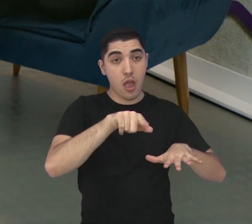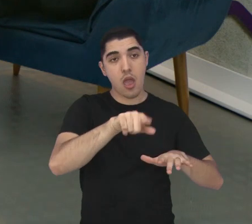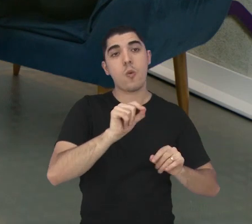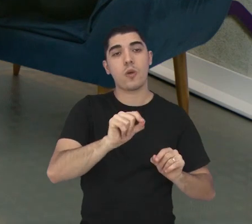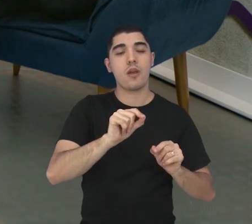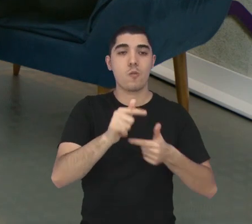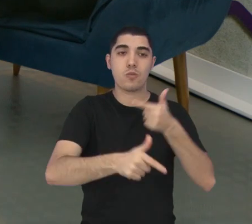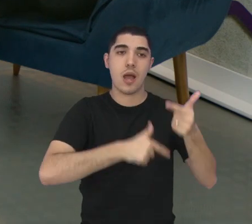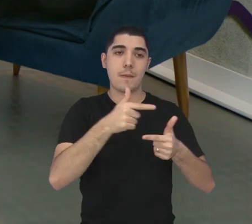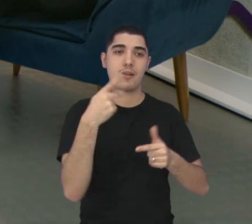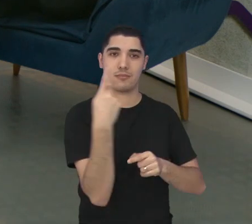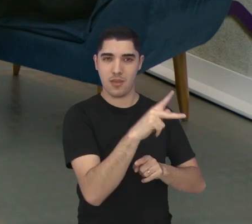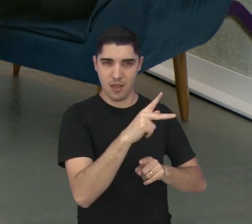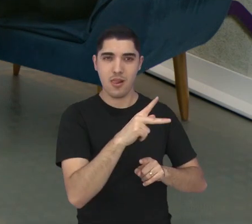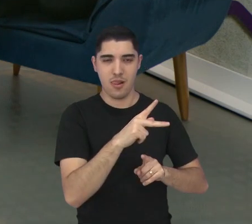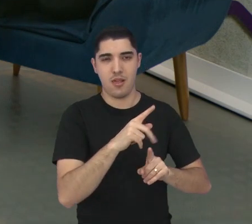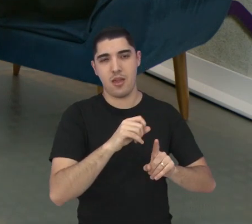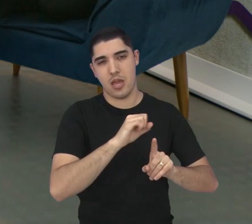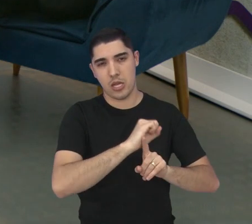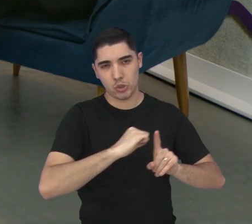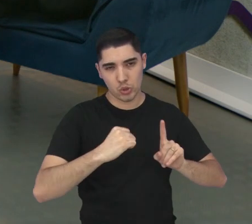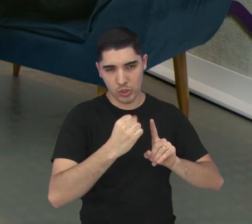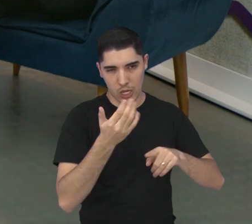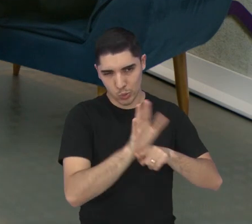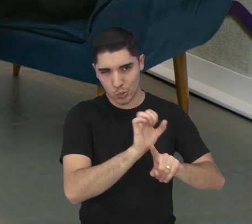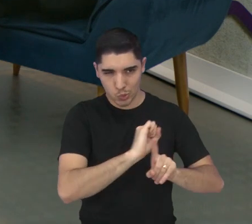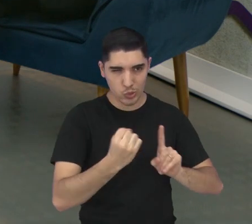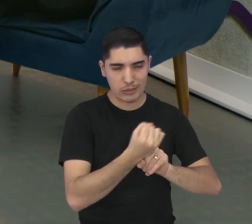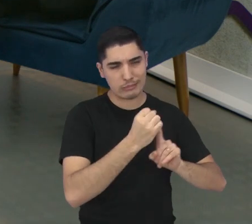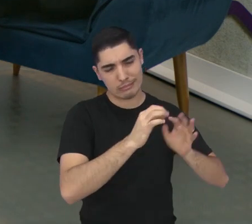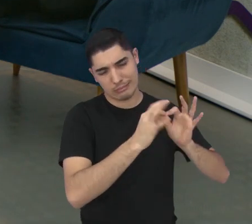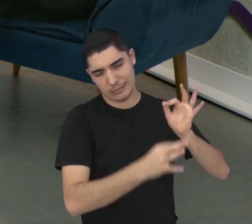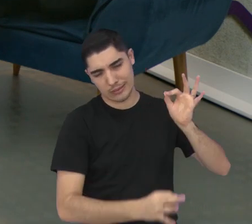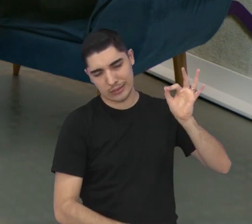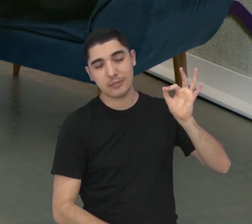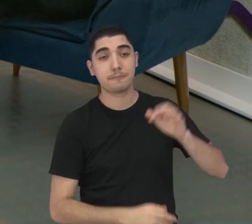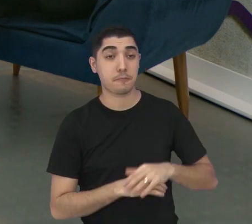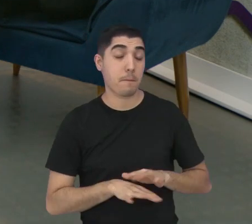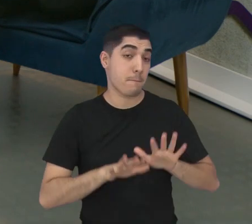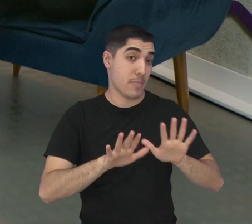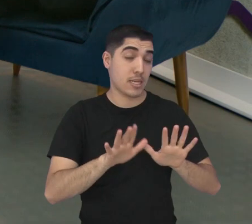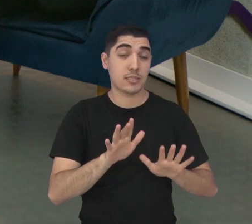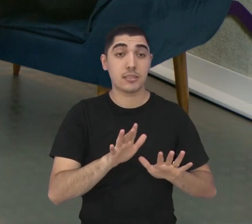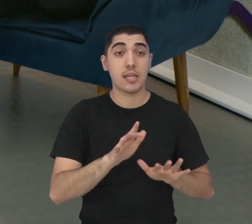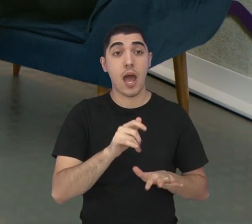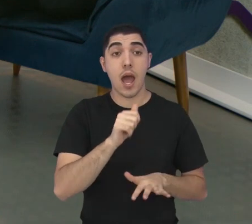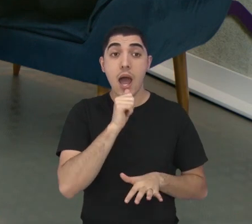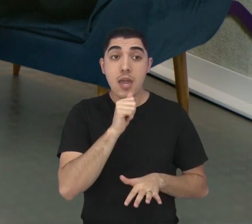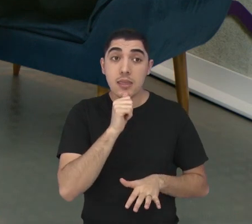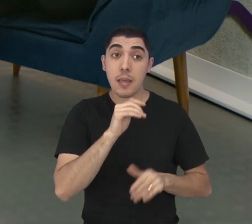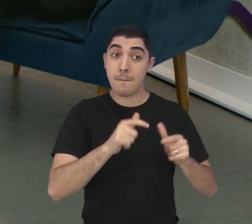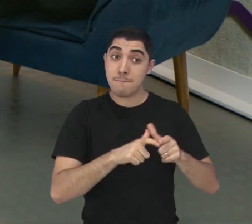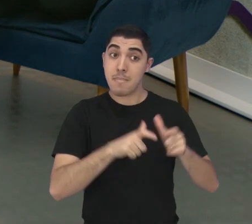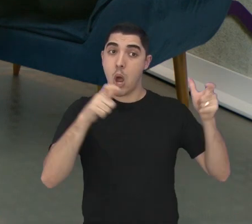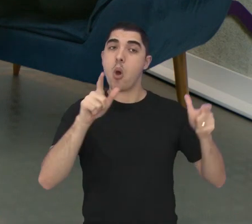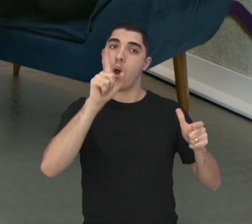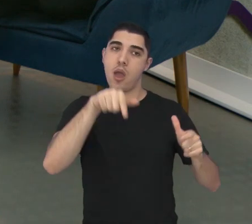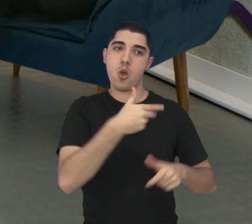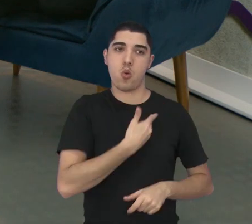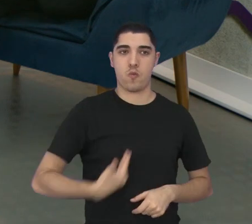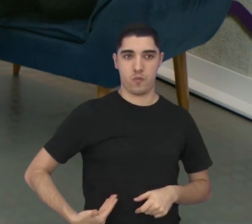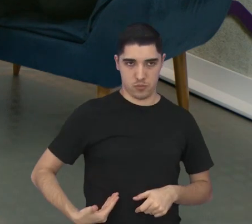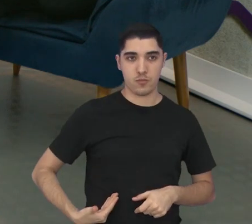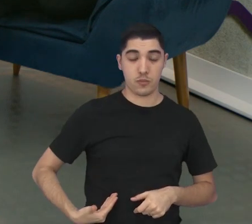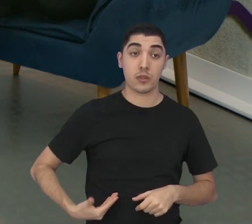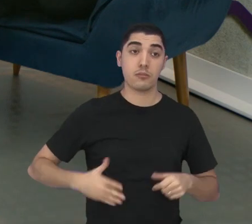mundo do trabalho para o serviço social, ele é bastante extenso, né? Predominantemente ainda é o setor público,